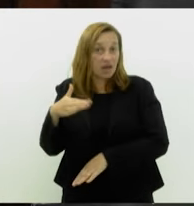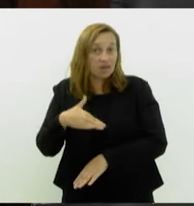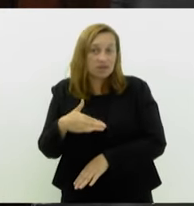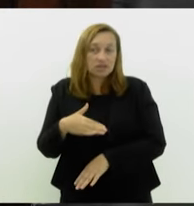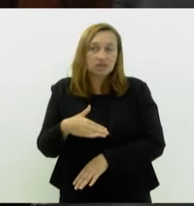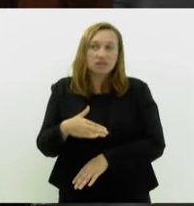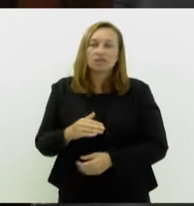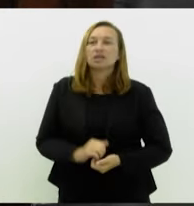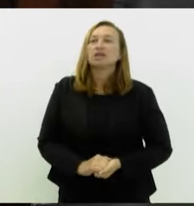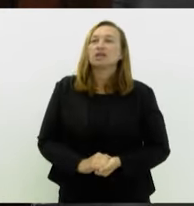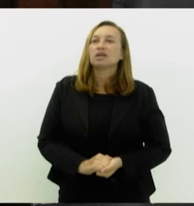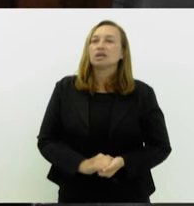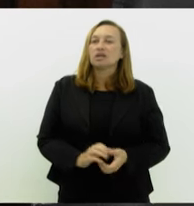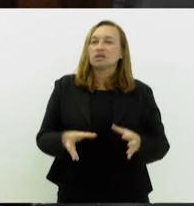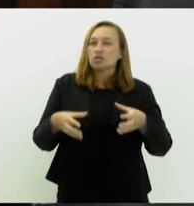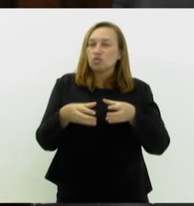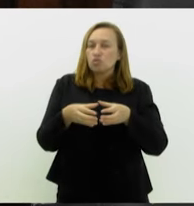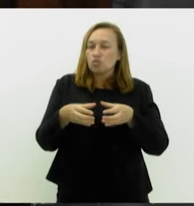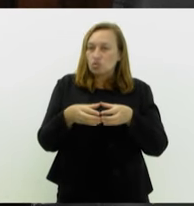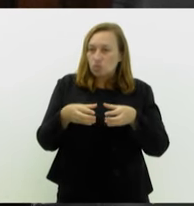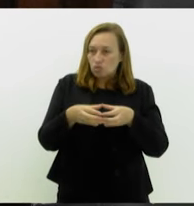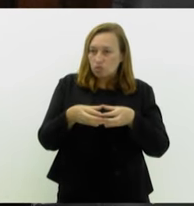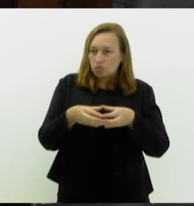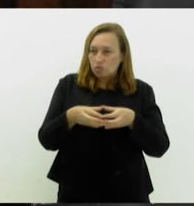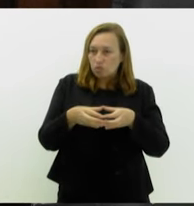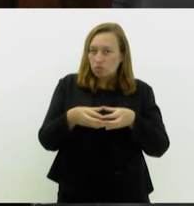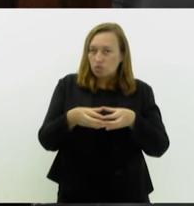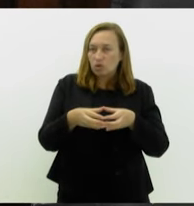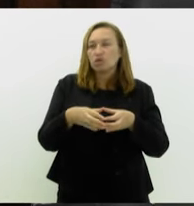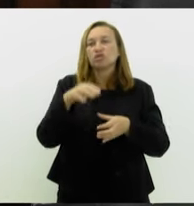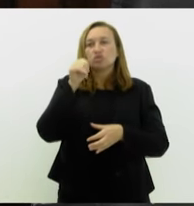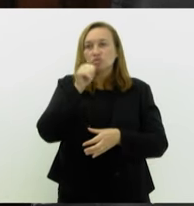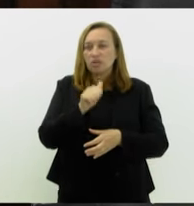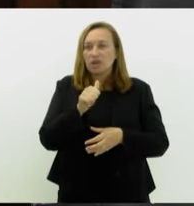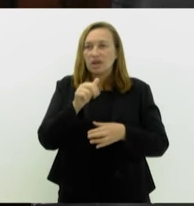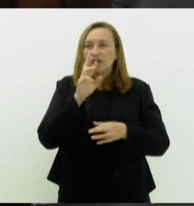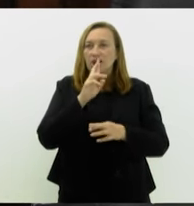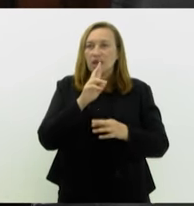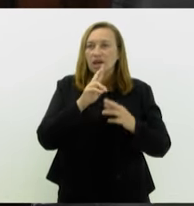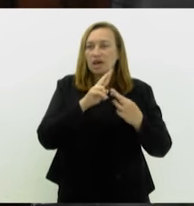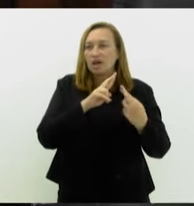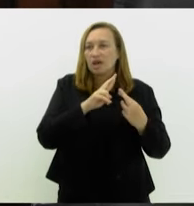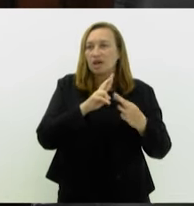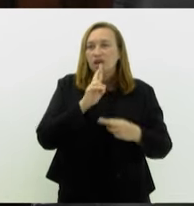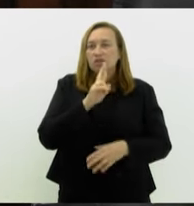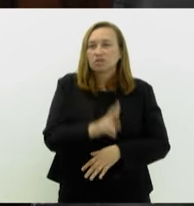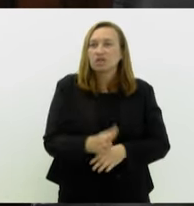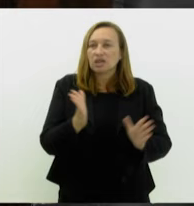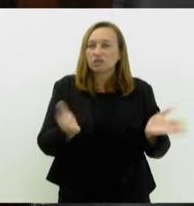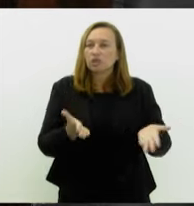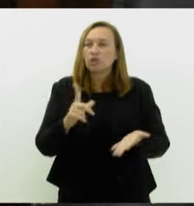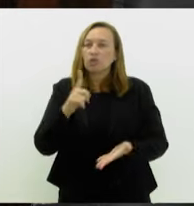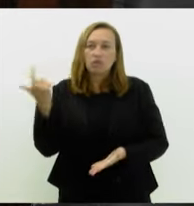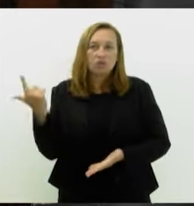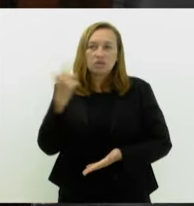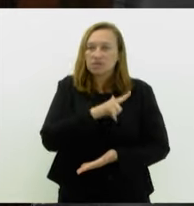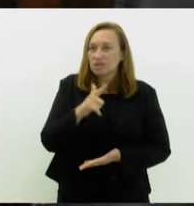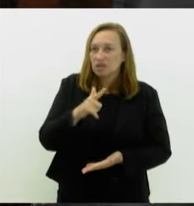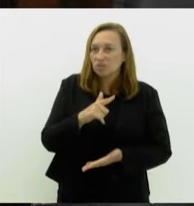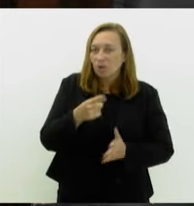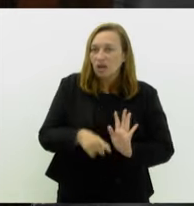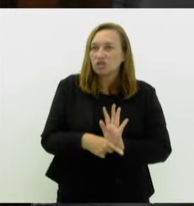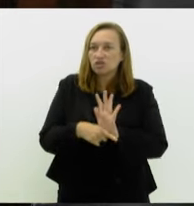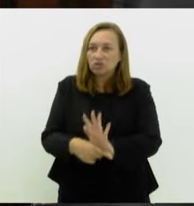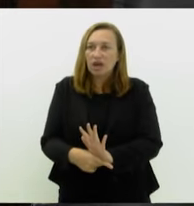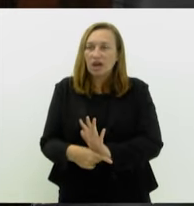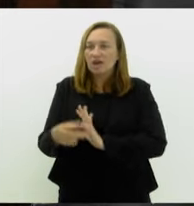essa caravana Bené hoje já tá trazendo resultado nós Já conseguimos resgatar falava agora com a com